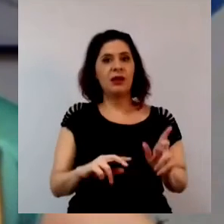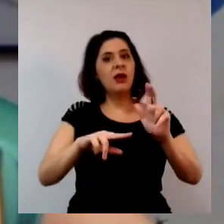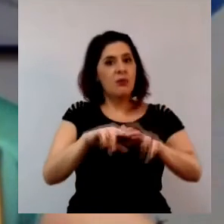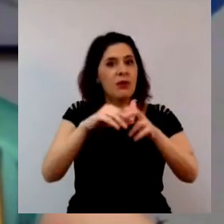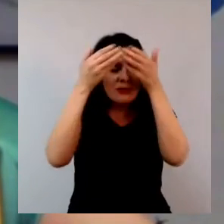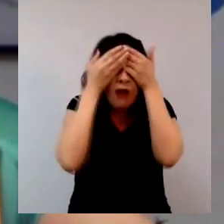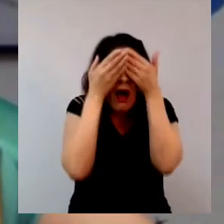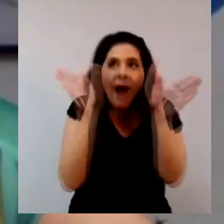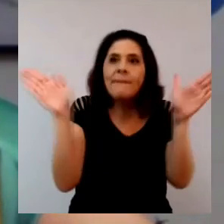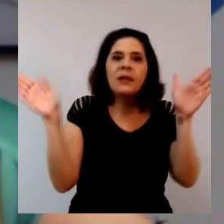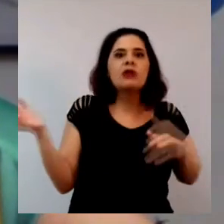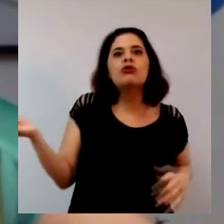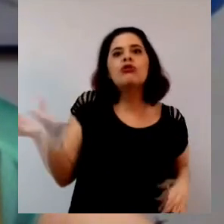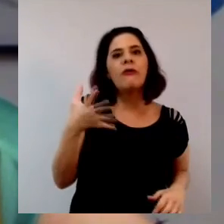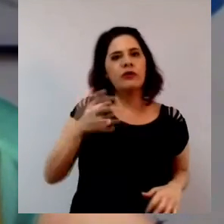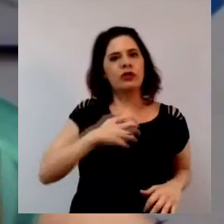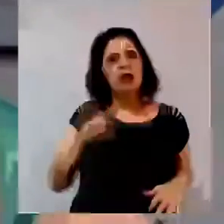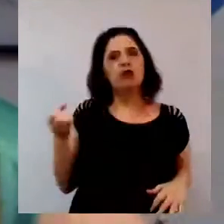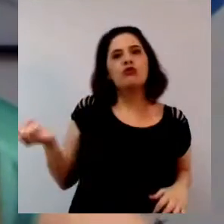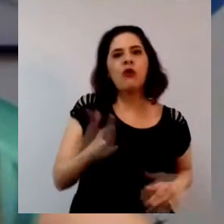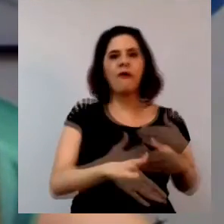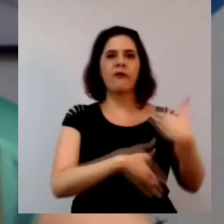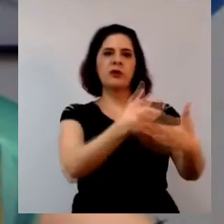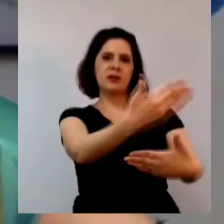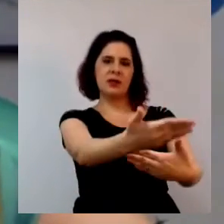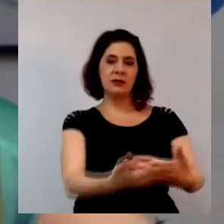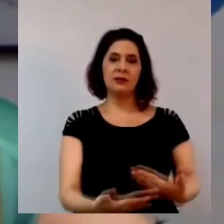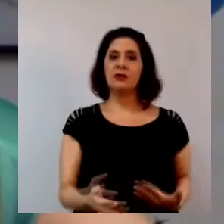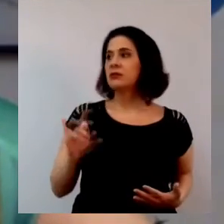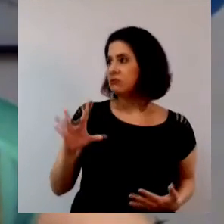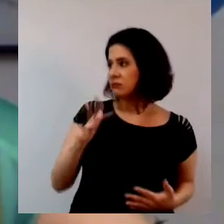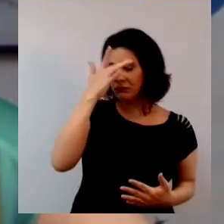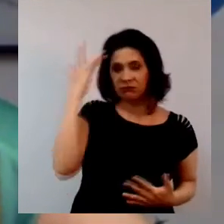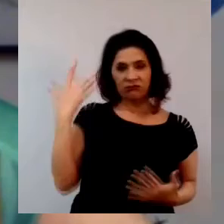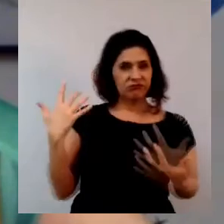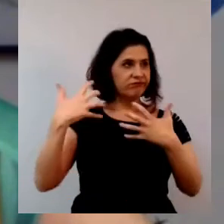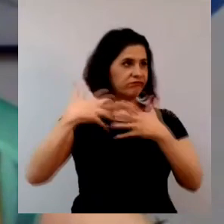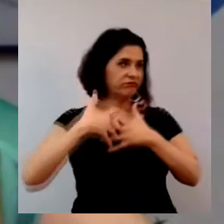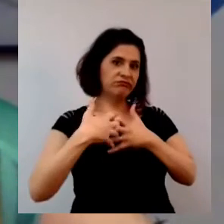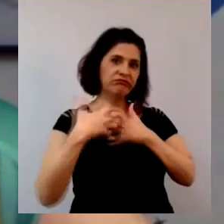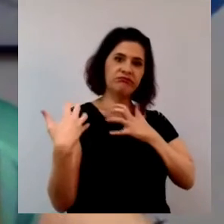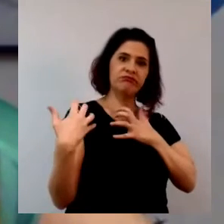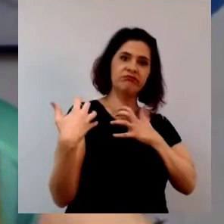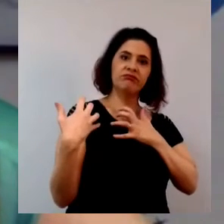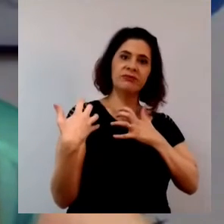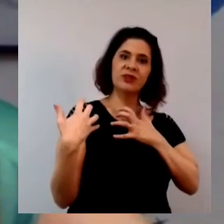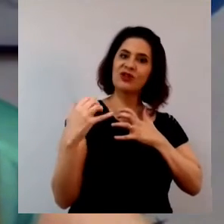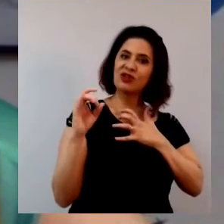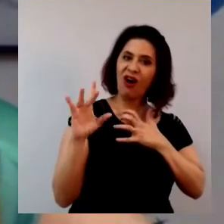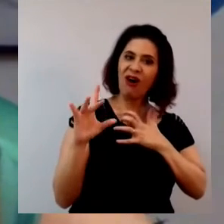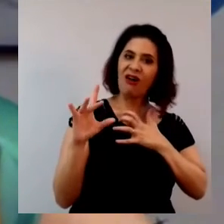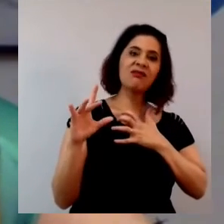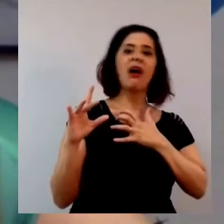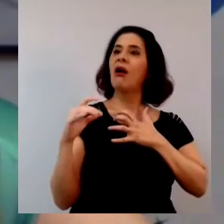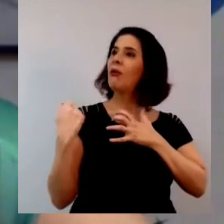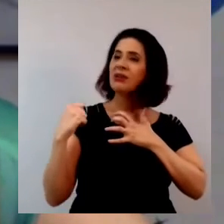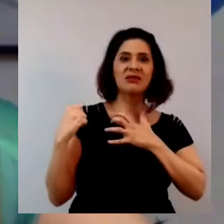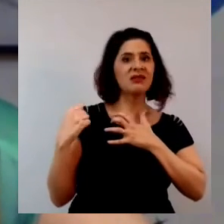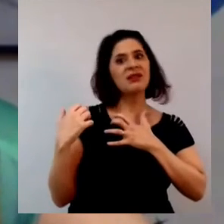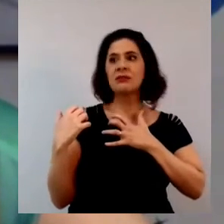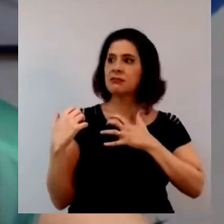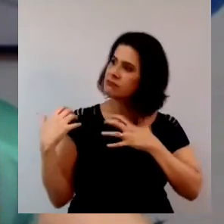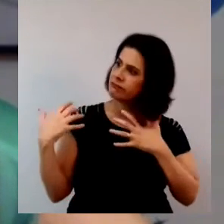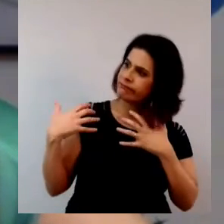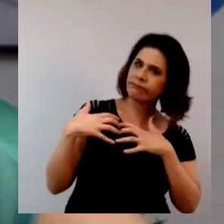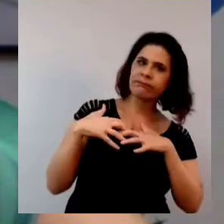só trazer essas pessoas para dentro da engrenagem e deixar a engrenagem também moer essas pessoas, porque uma engrenagem